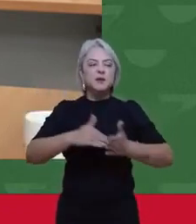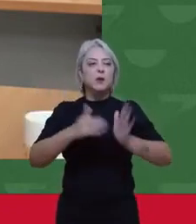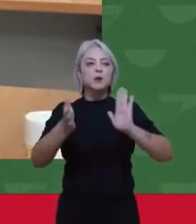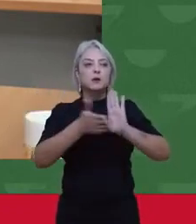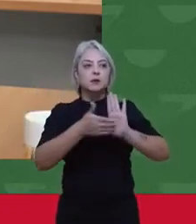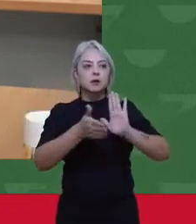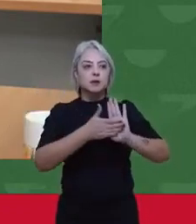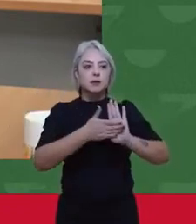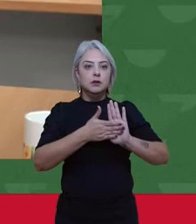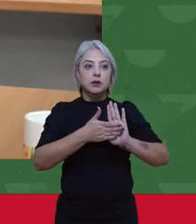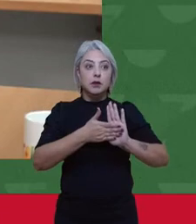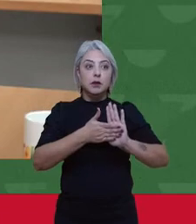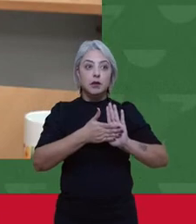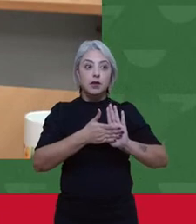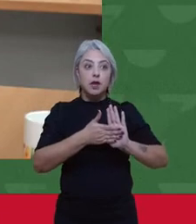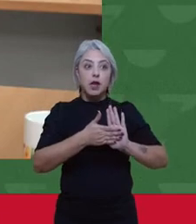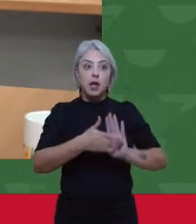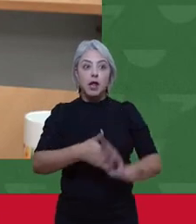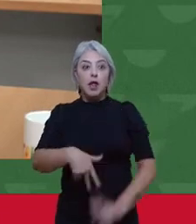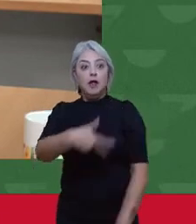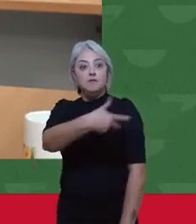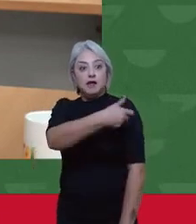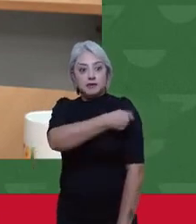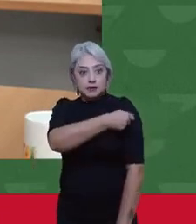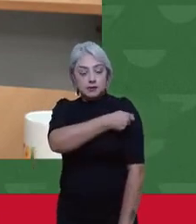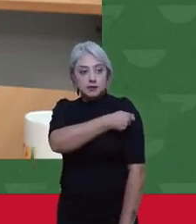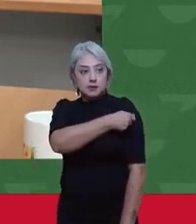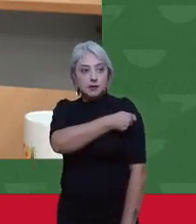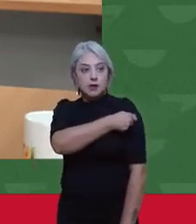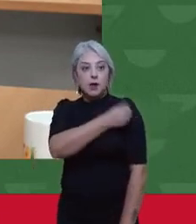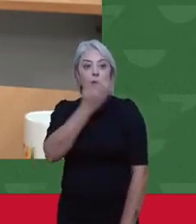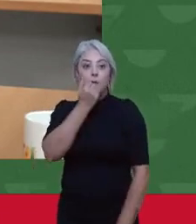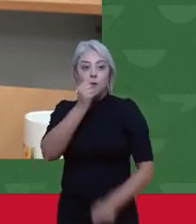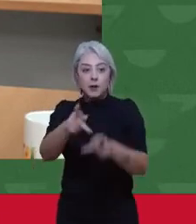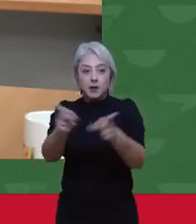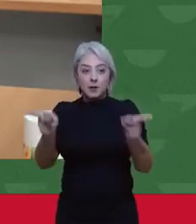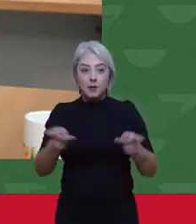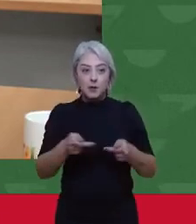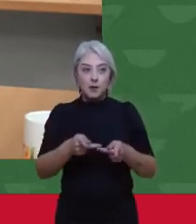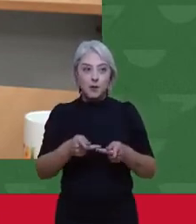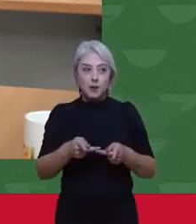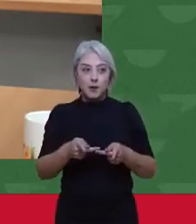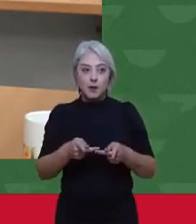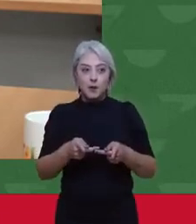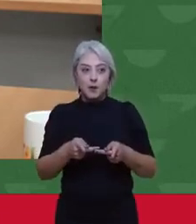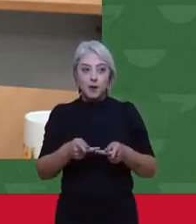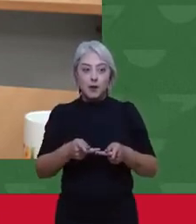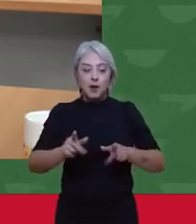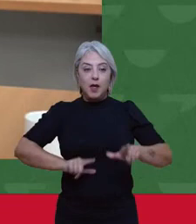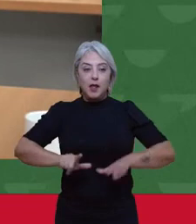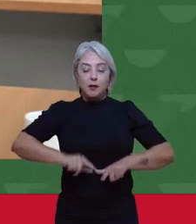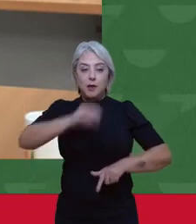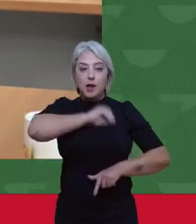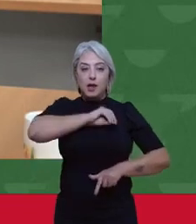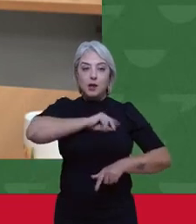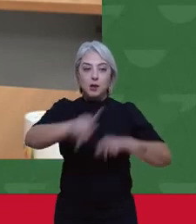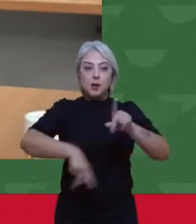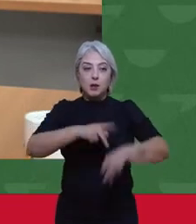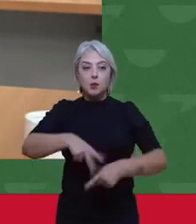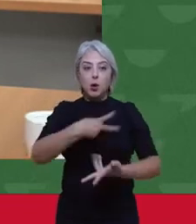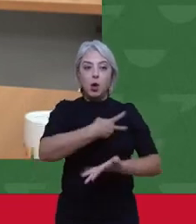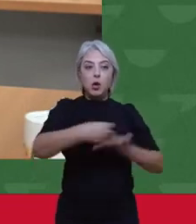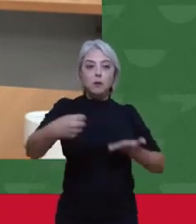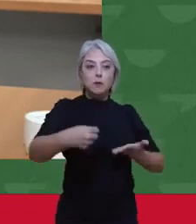pauta conhecida: vacina no braço, comida no prato, renda e emprego para o povo e